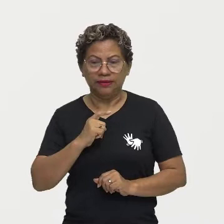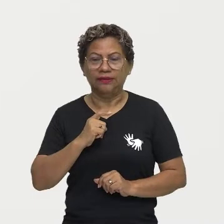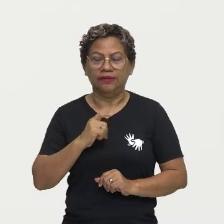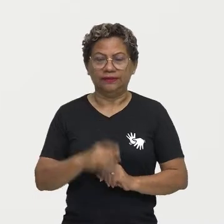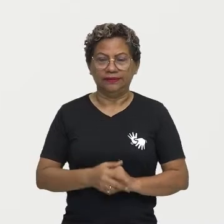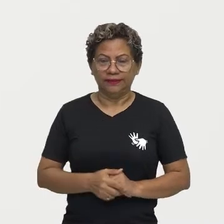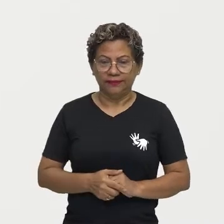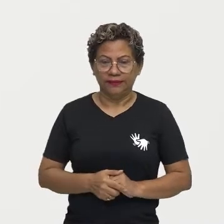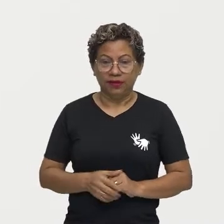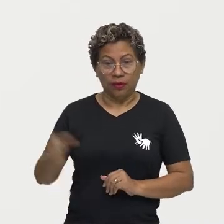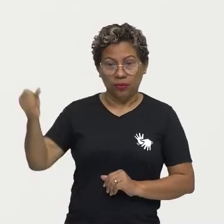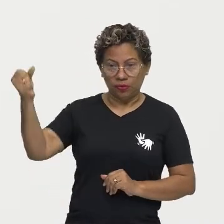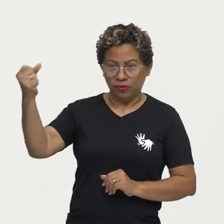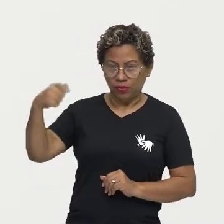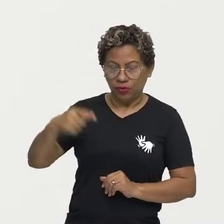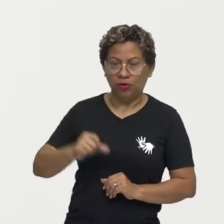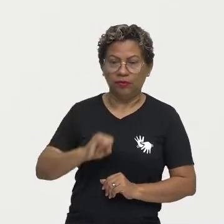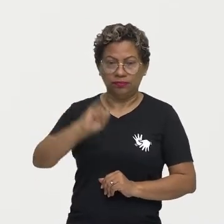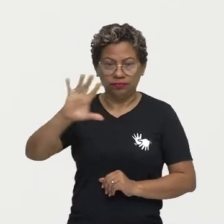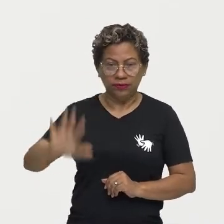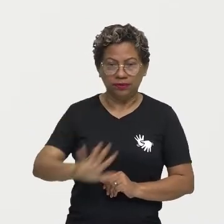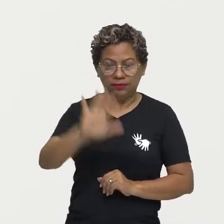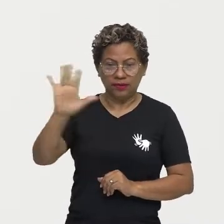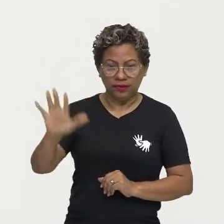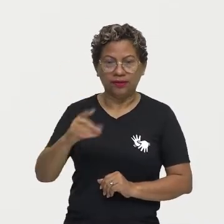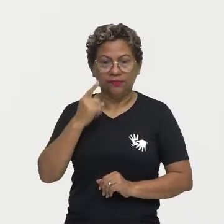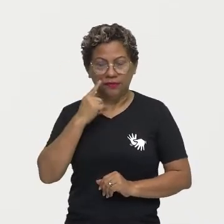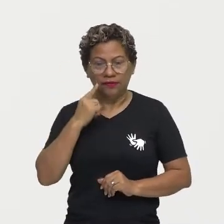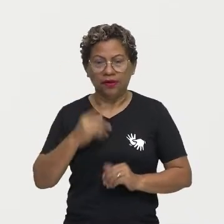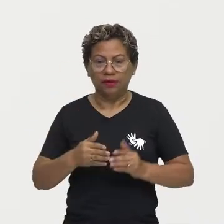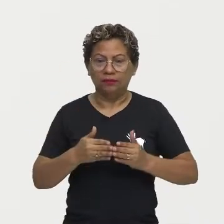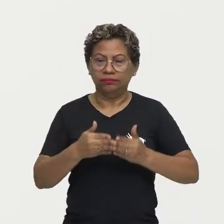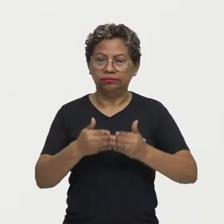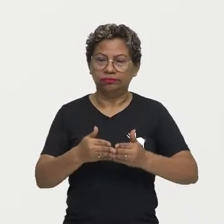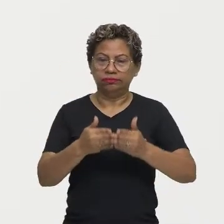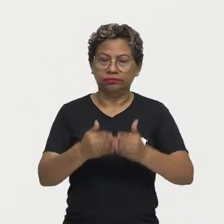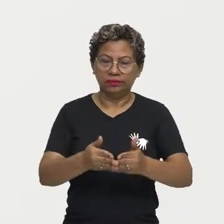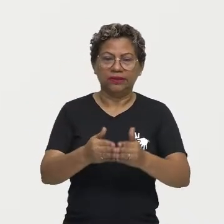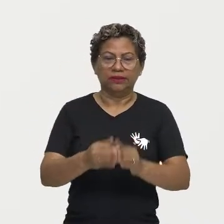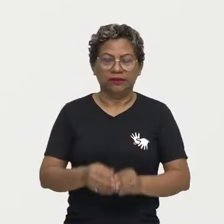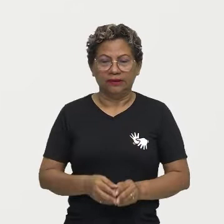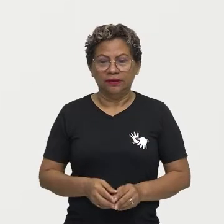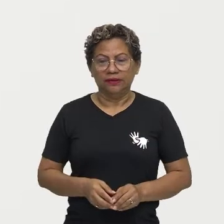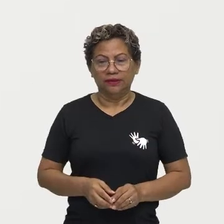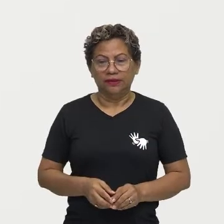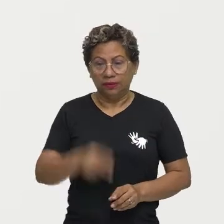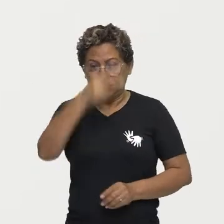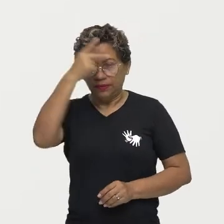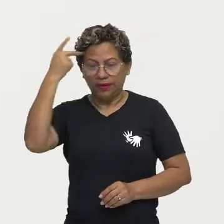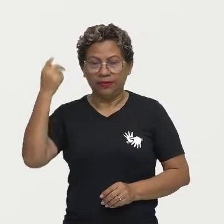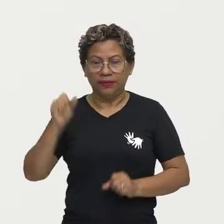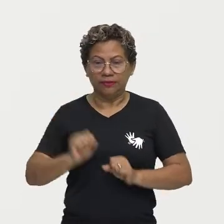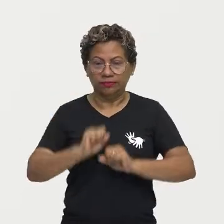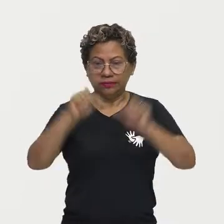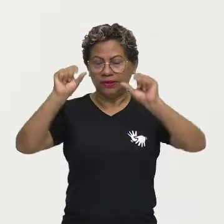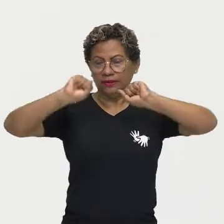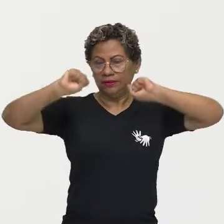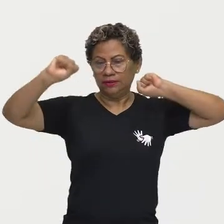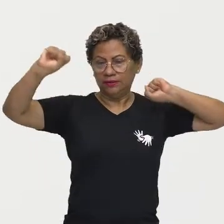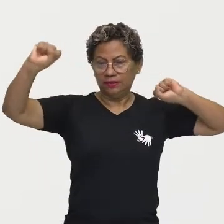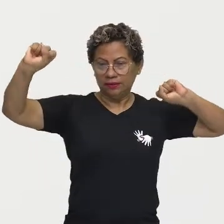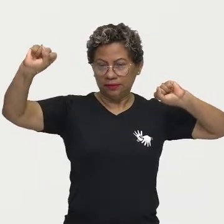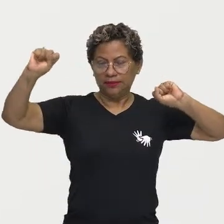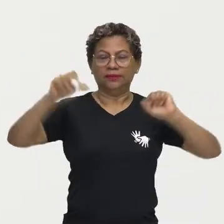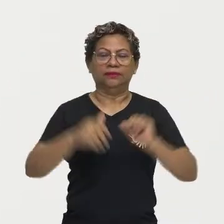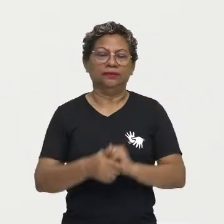do Sol, aqui nós estamos vendo um barco se movimentando, uma pessoa, né, de manhã um pouco elevada do solo na